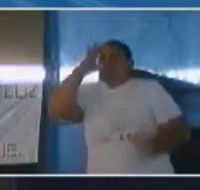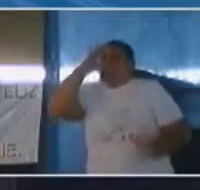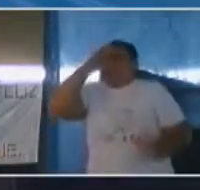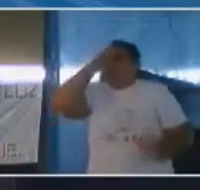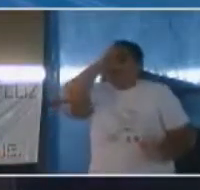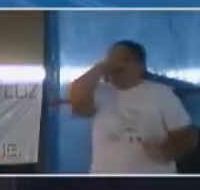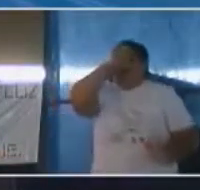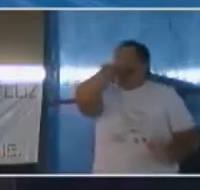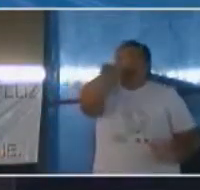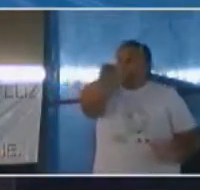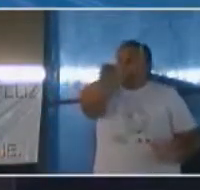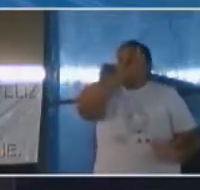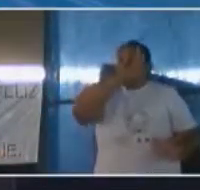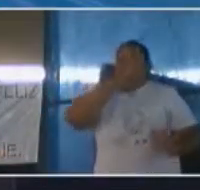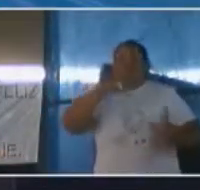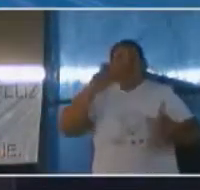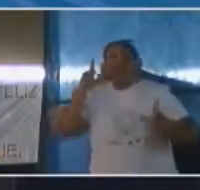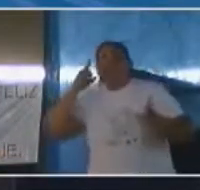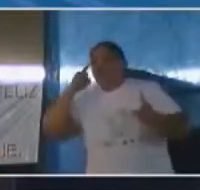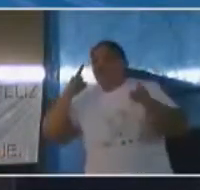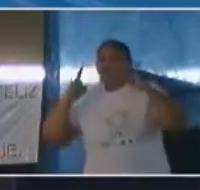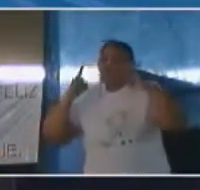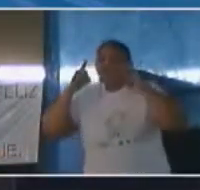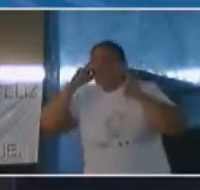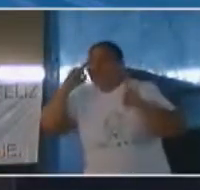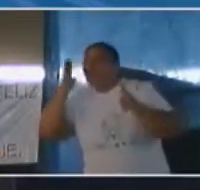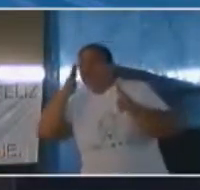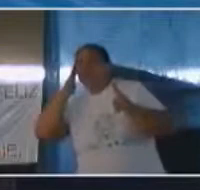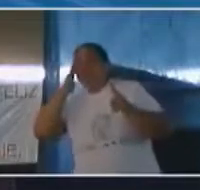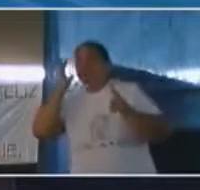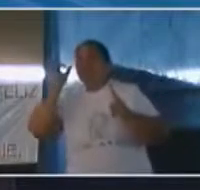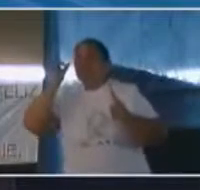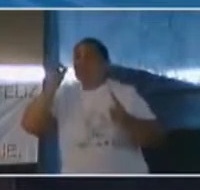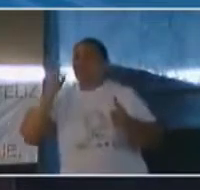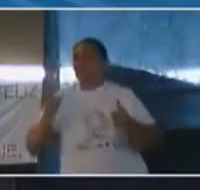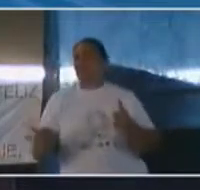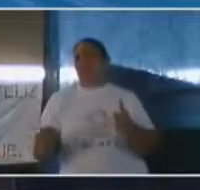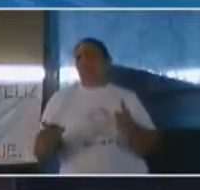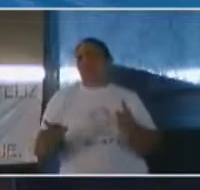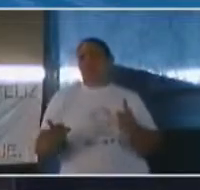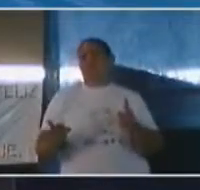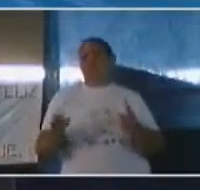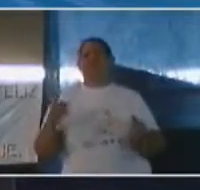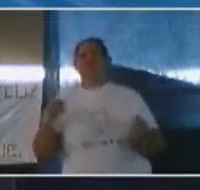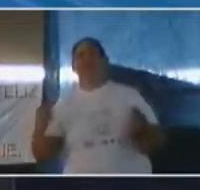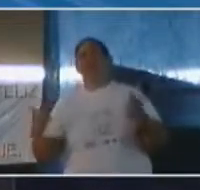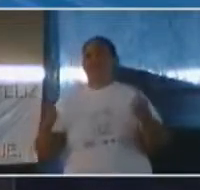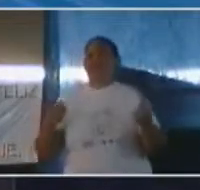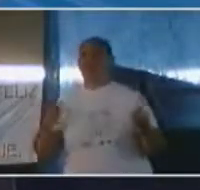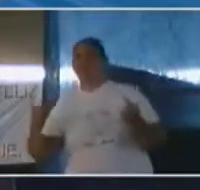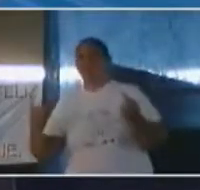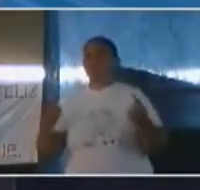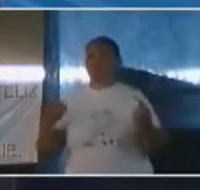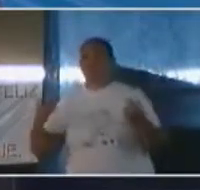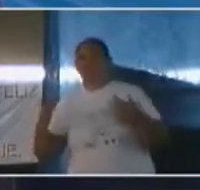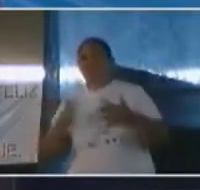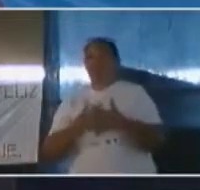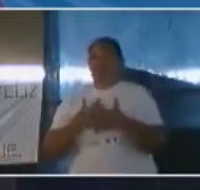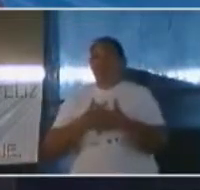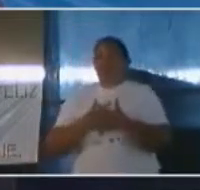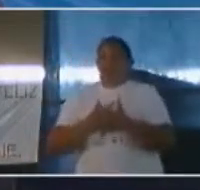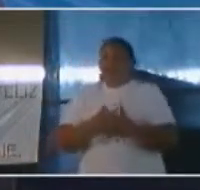é difícil discernir, é difícil classificar. Às vezes, o resultado disso tudo é uma certa